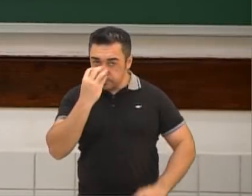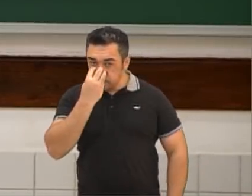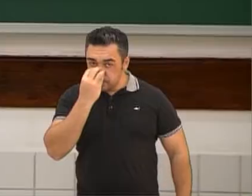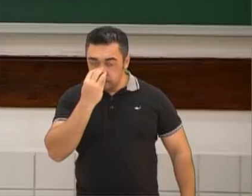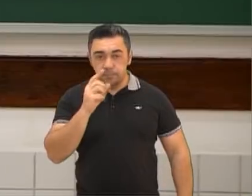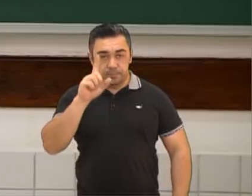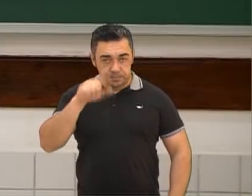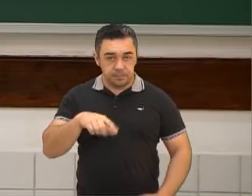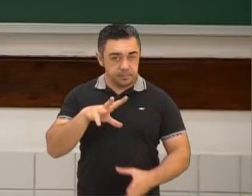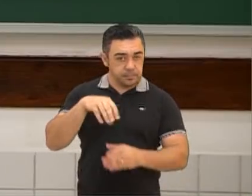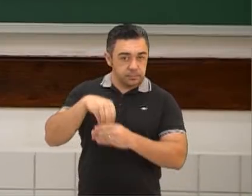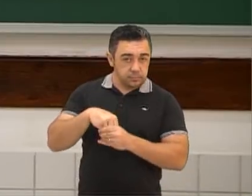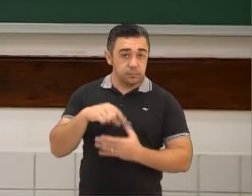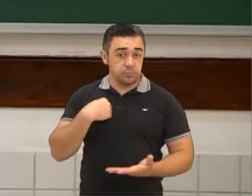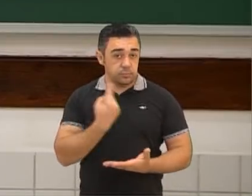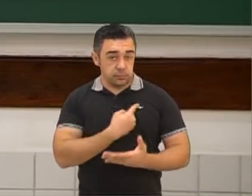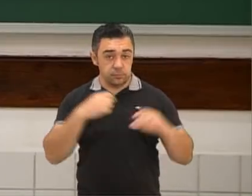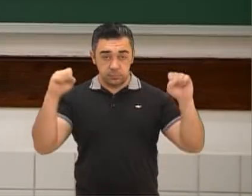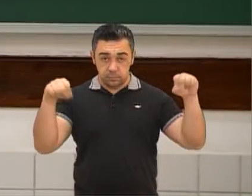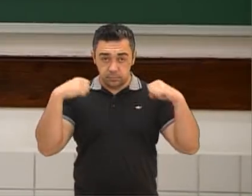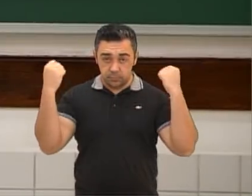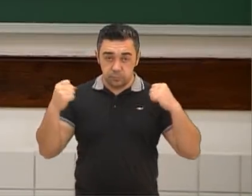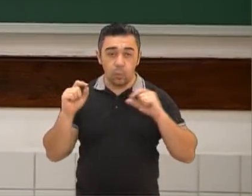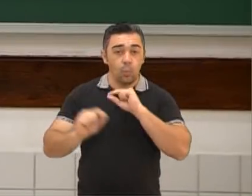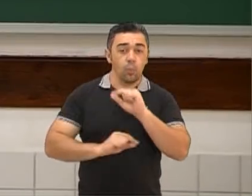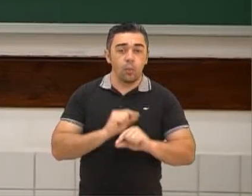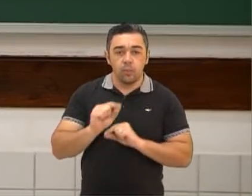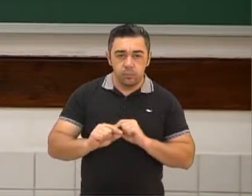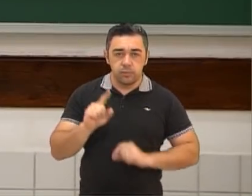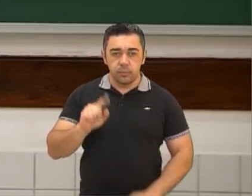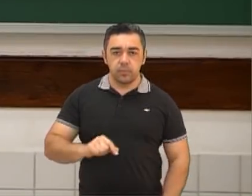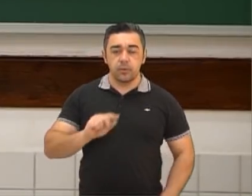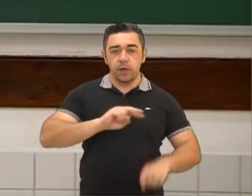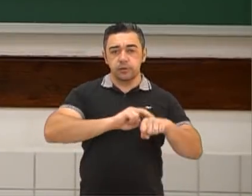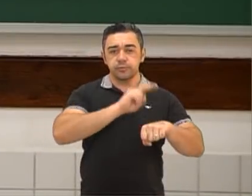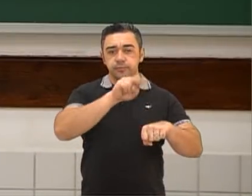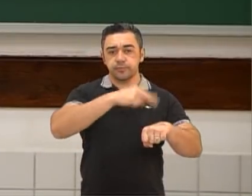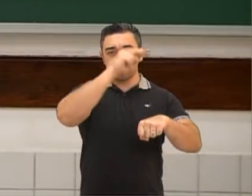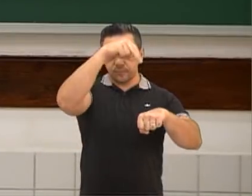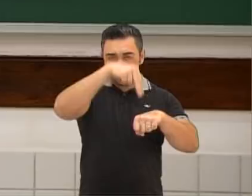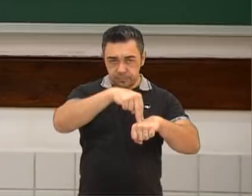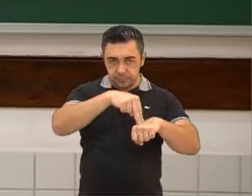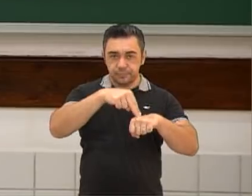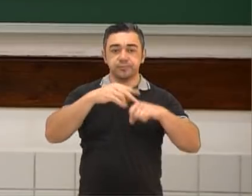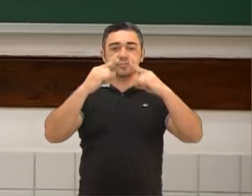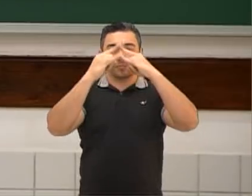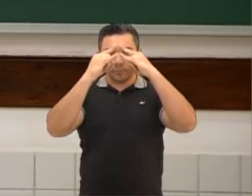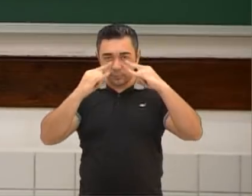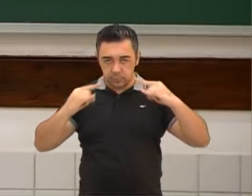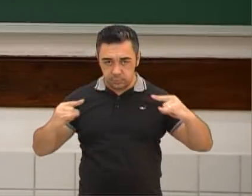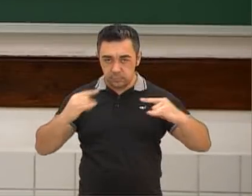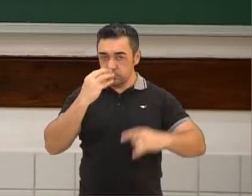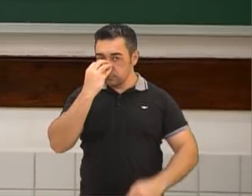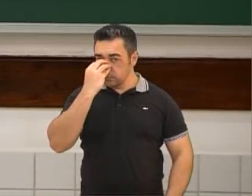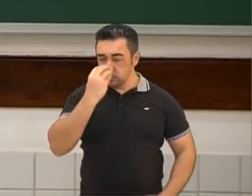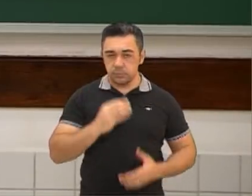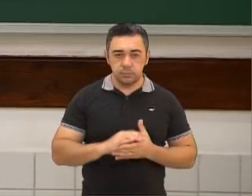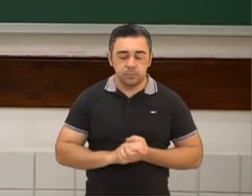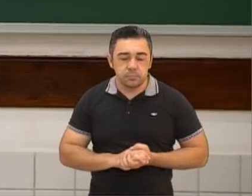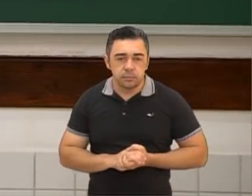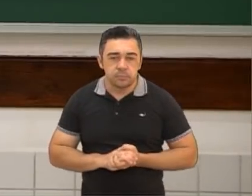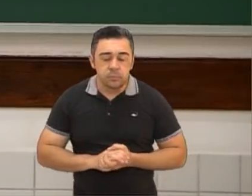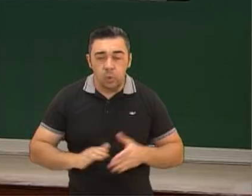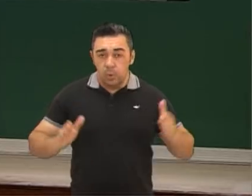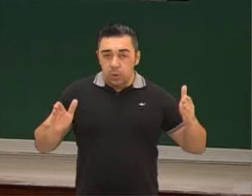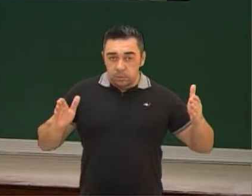compõem aquilo que na educação física nós chamamos de ginástica circense, certo? Hoje,